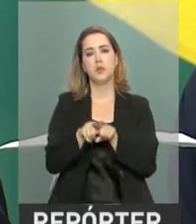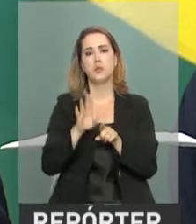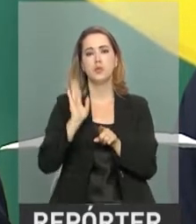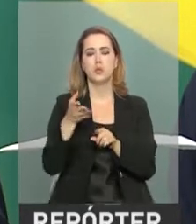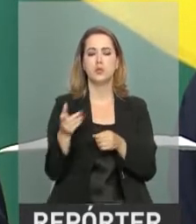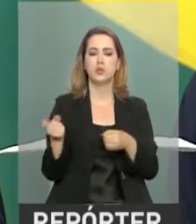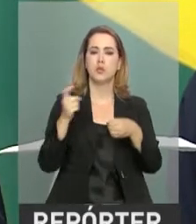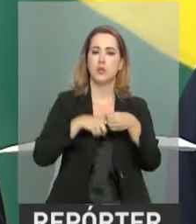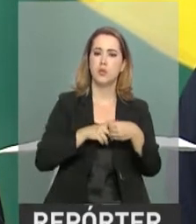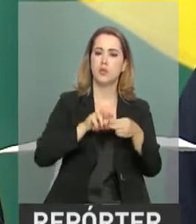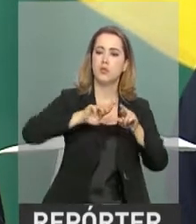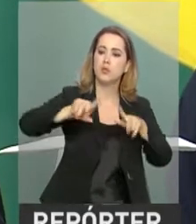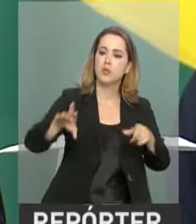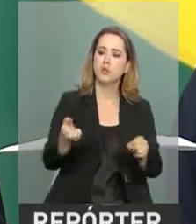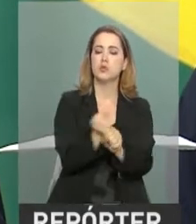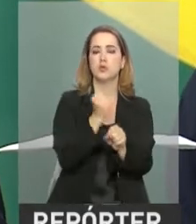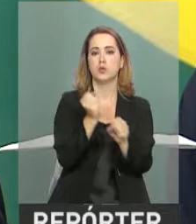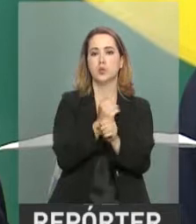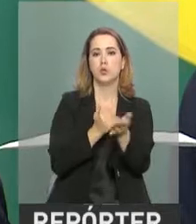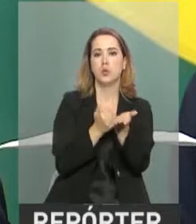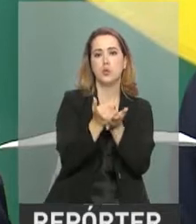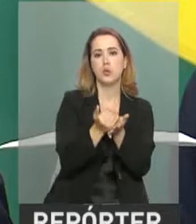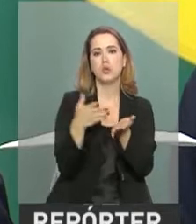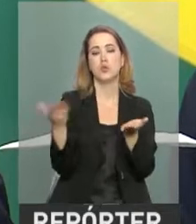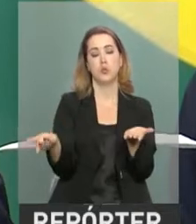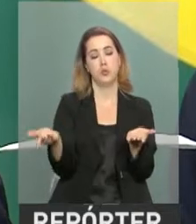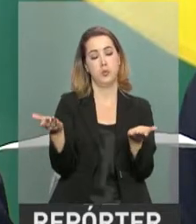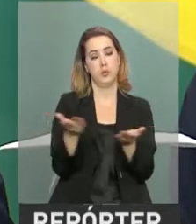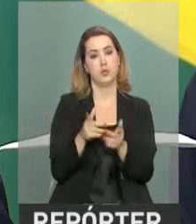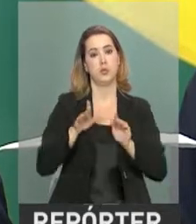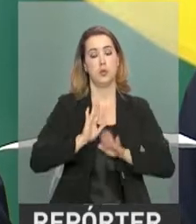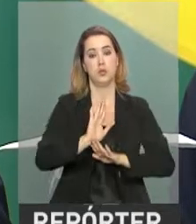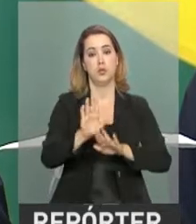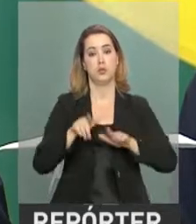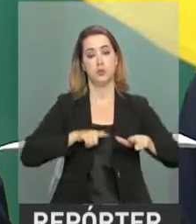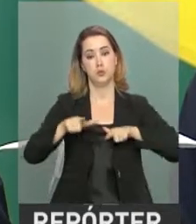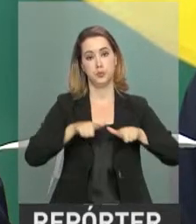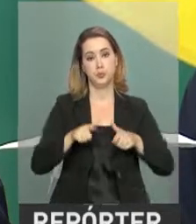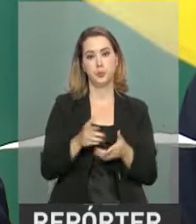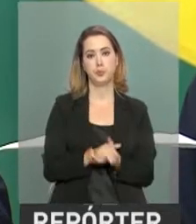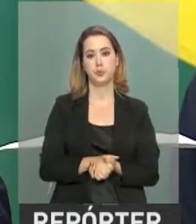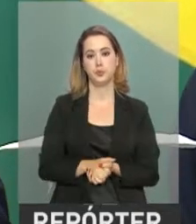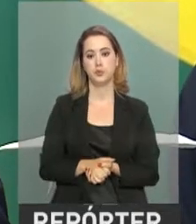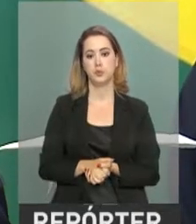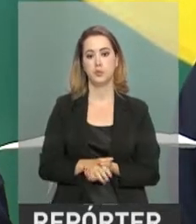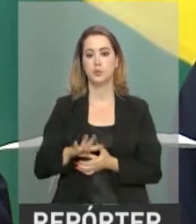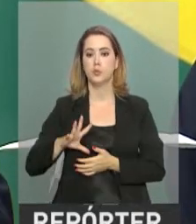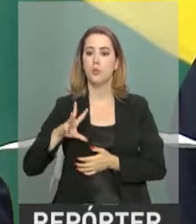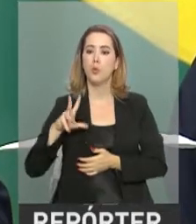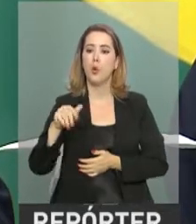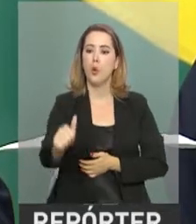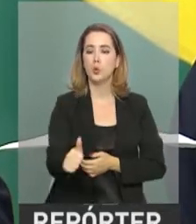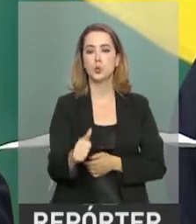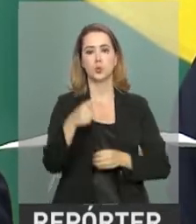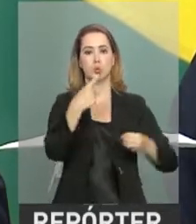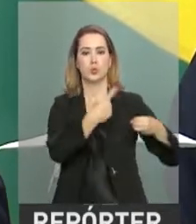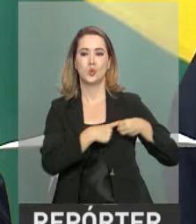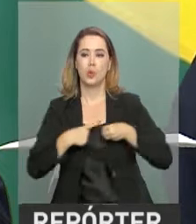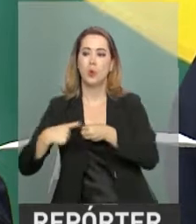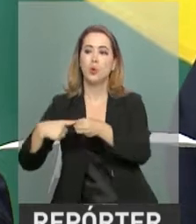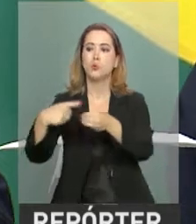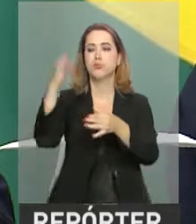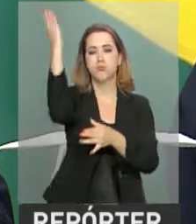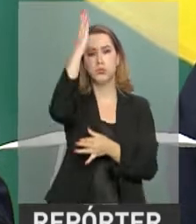nos próximos dias e que a medida vai ajudar a gerar empregos. Portanto, todos os estados e 1.071 municípios